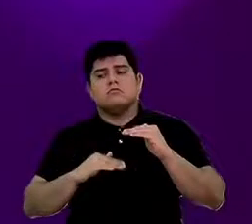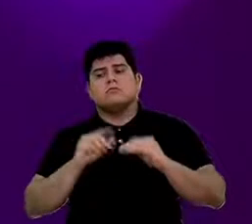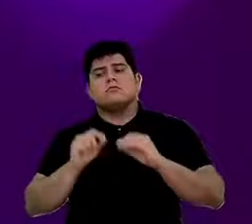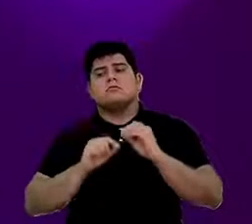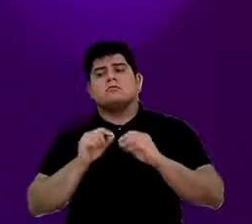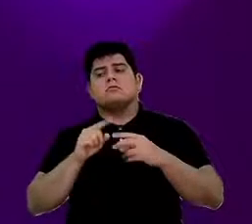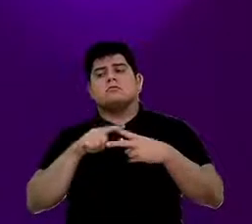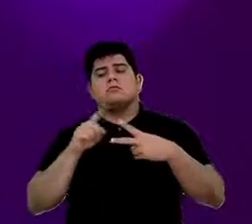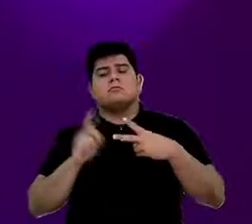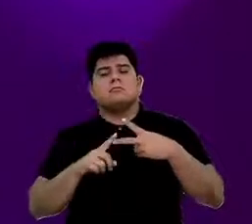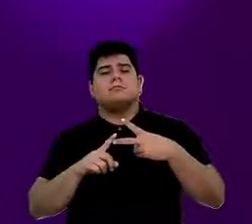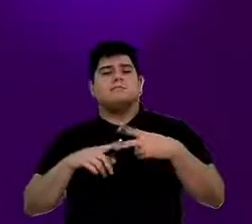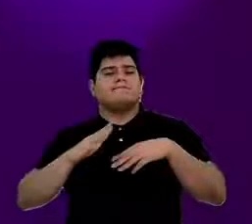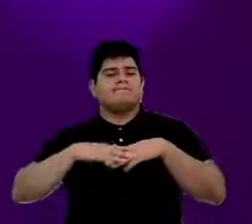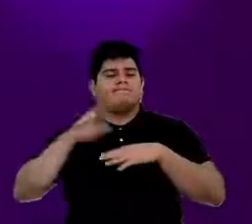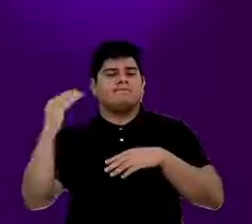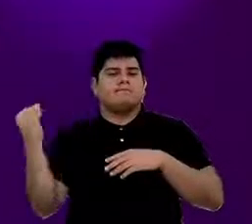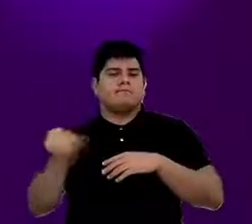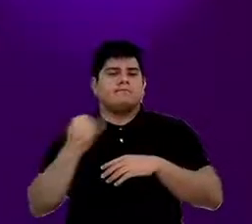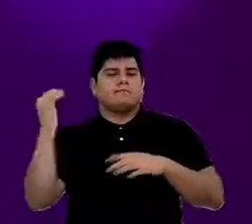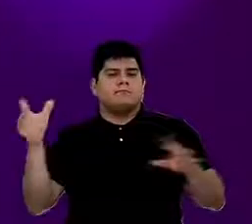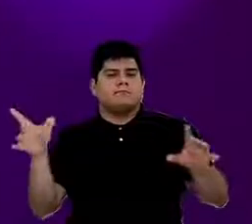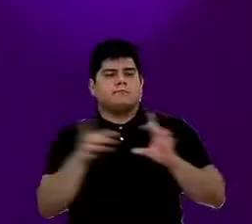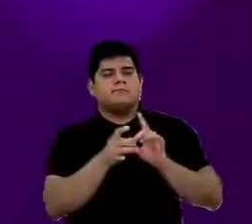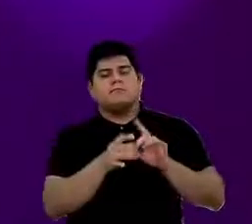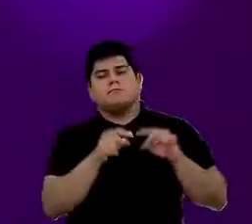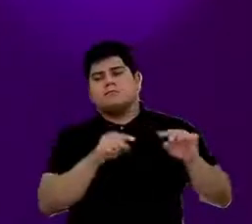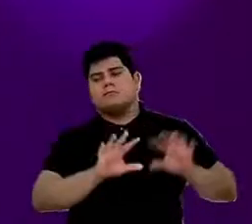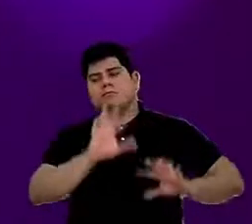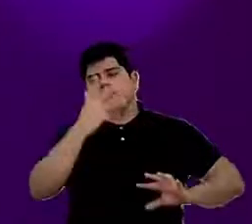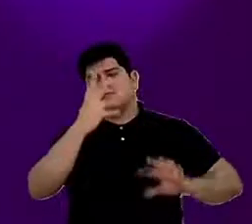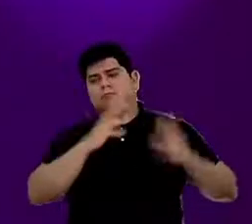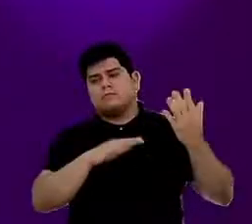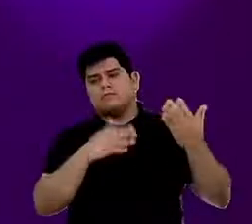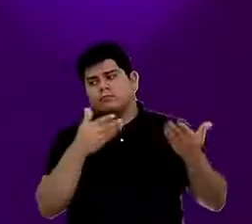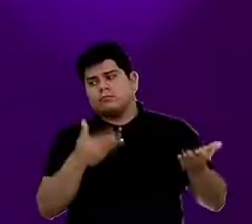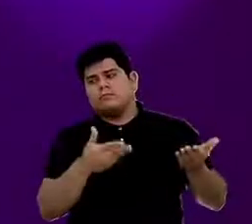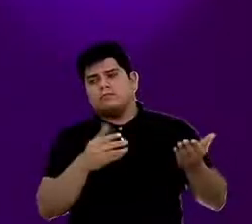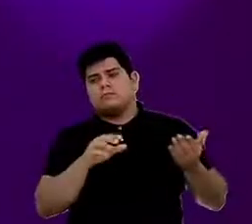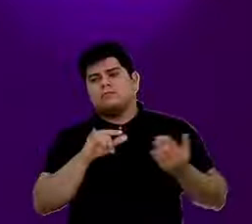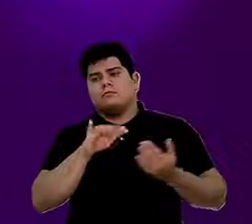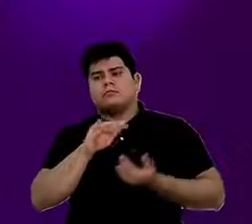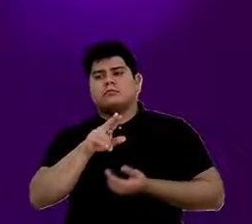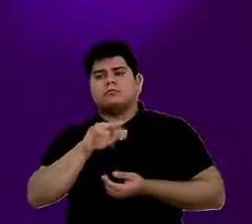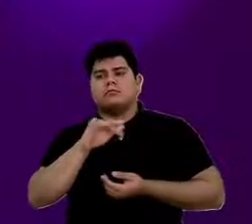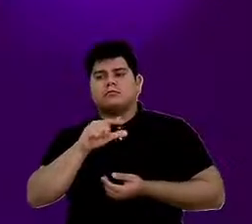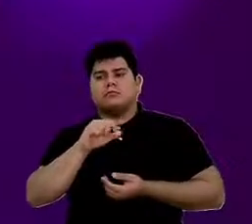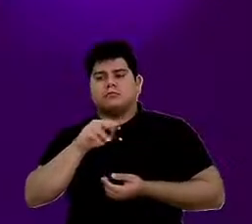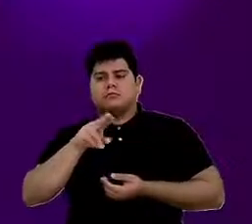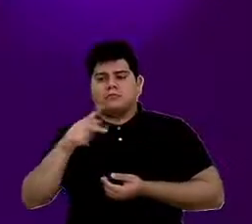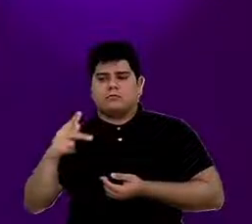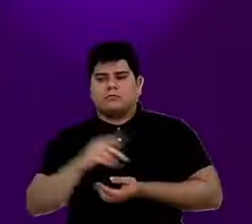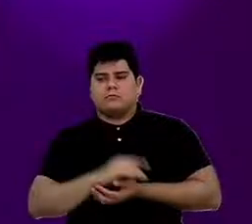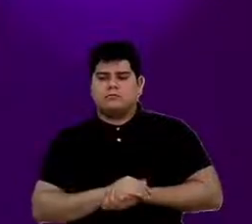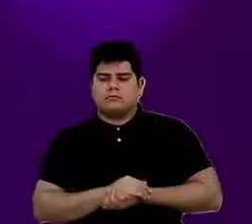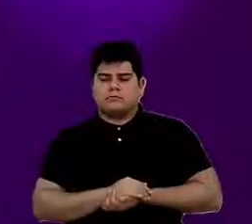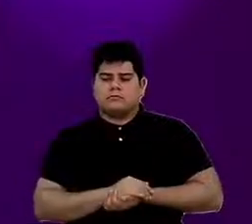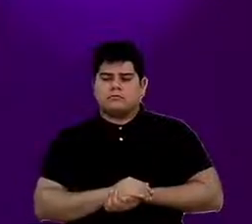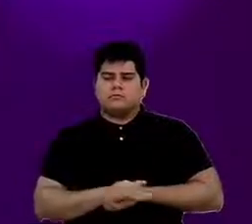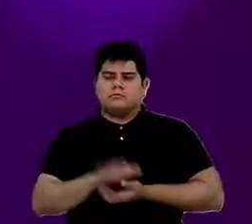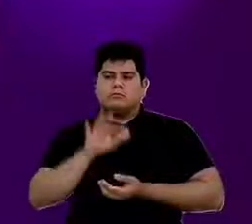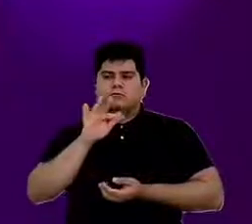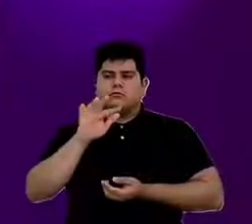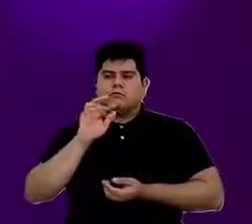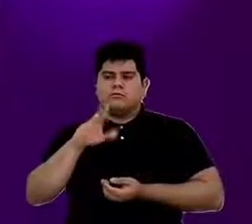os dois fatores mais relevantes associados a eventos em follow-up. O